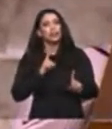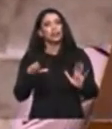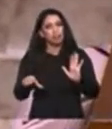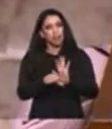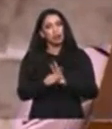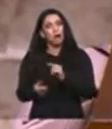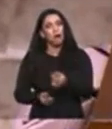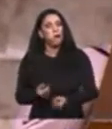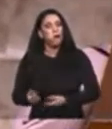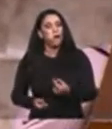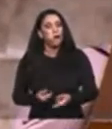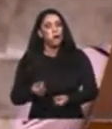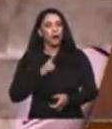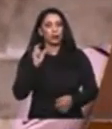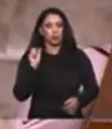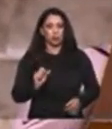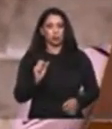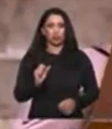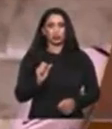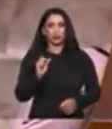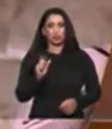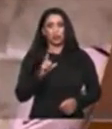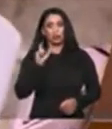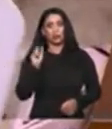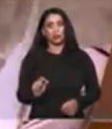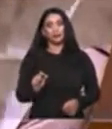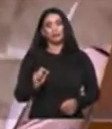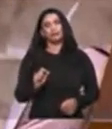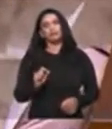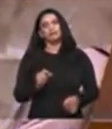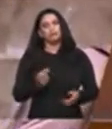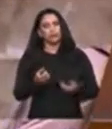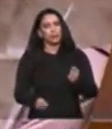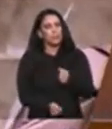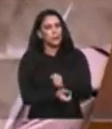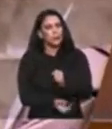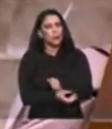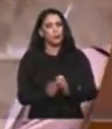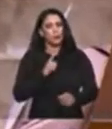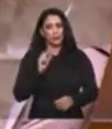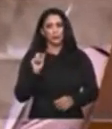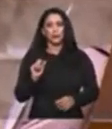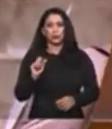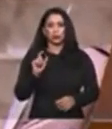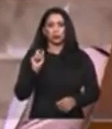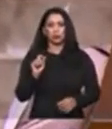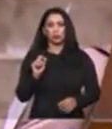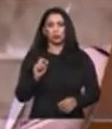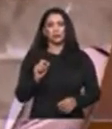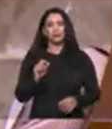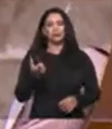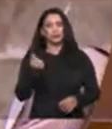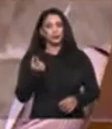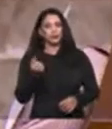lavagem de dinheiro na formação do Caixa Geral de Propinas, consistente em 17 coletas de dinheiro em espécie,